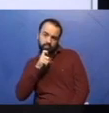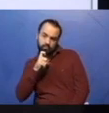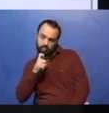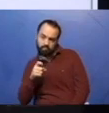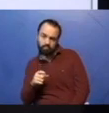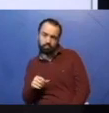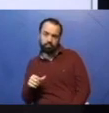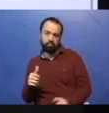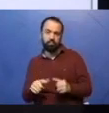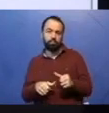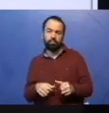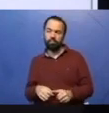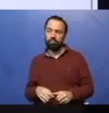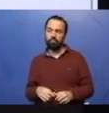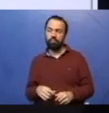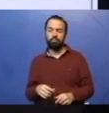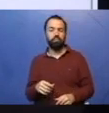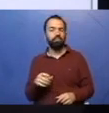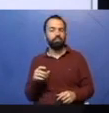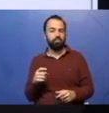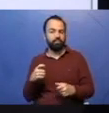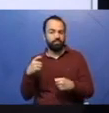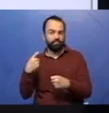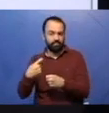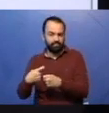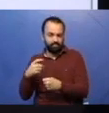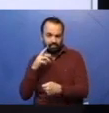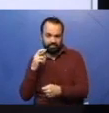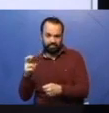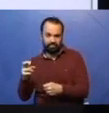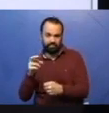passa? Para o estado